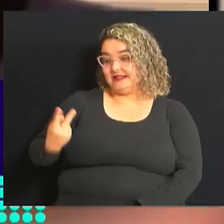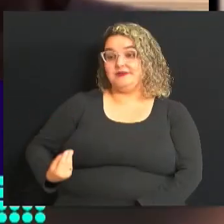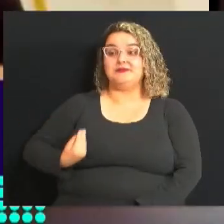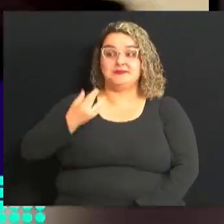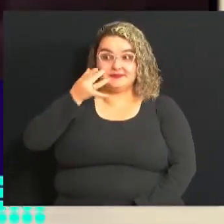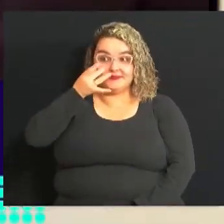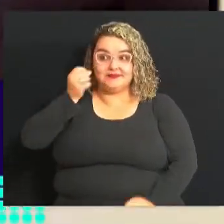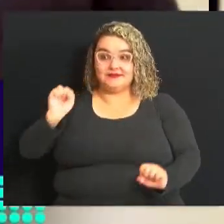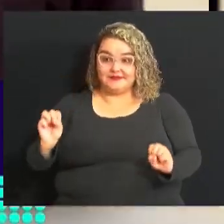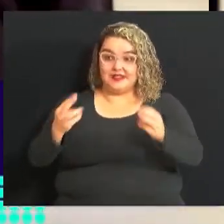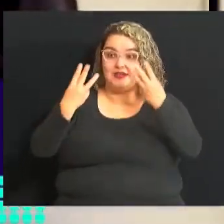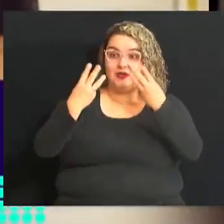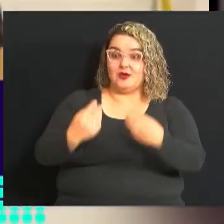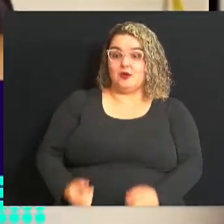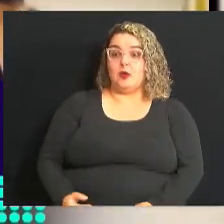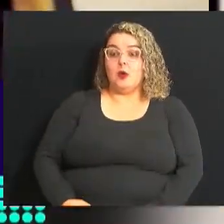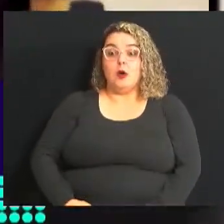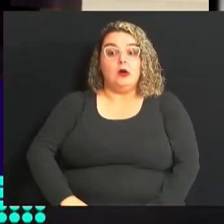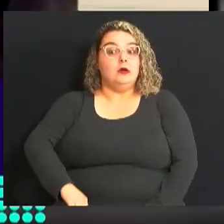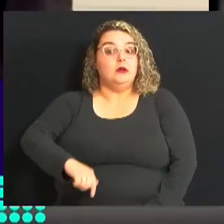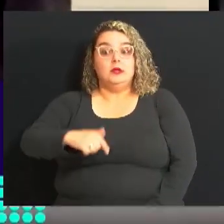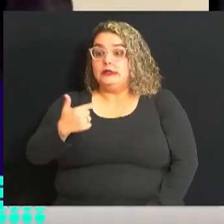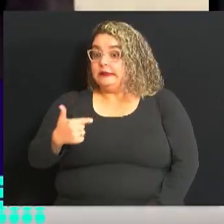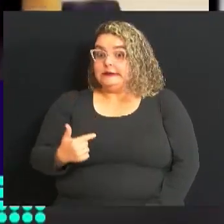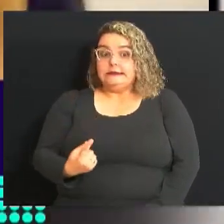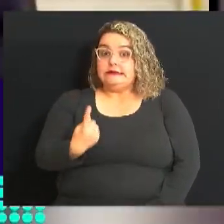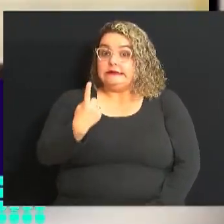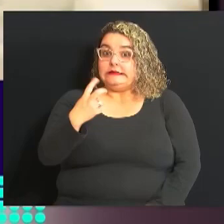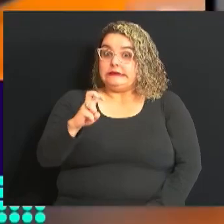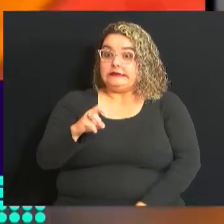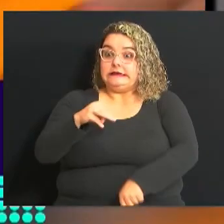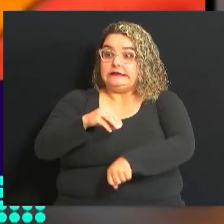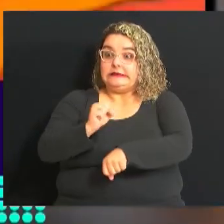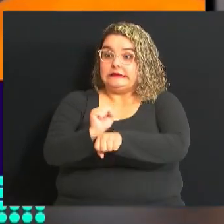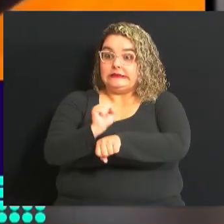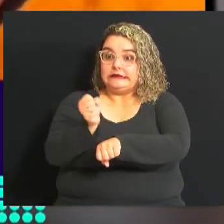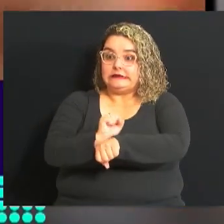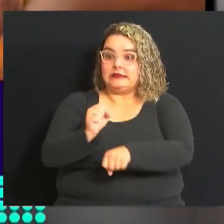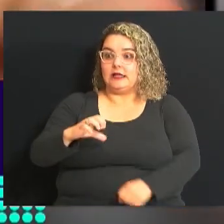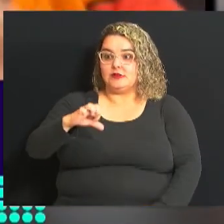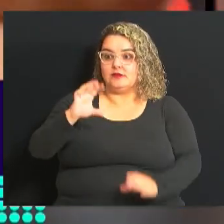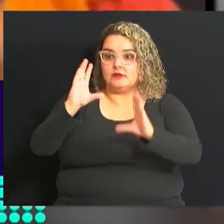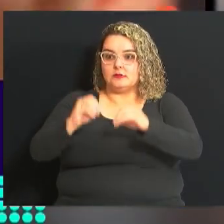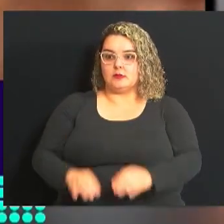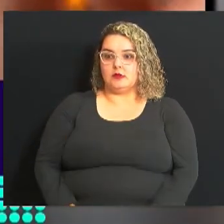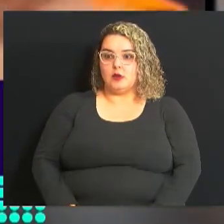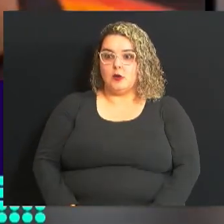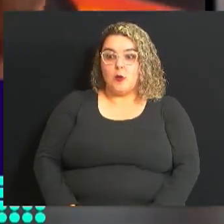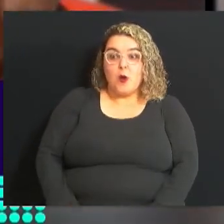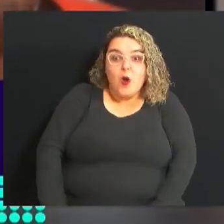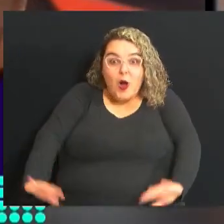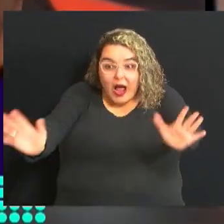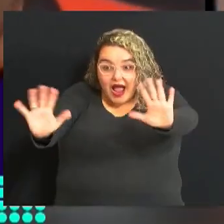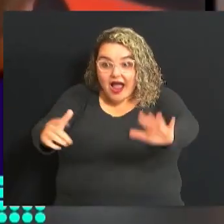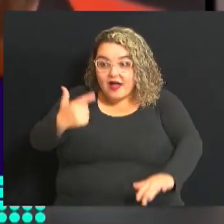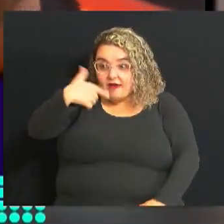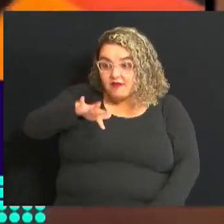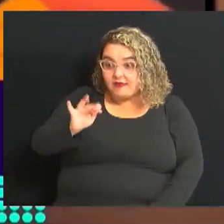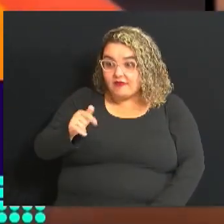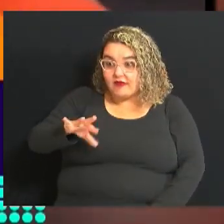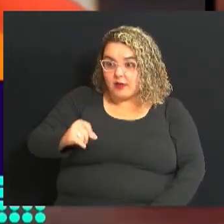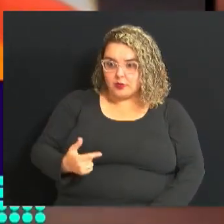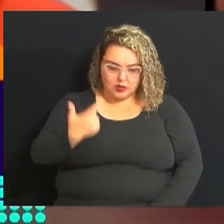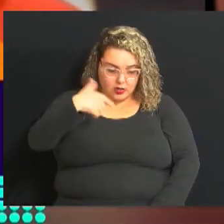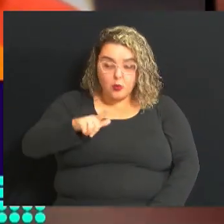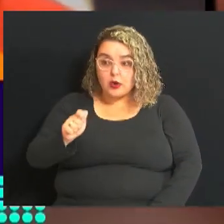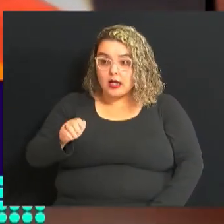show, o que não cabe em 15 segundos, às 9 da noite. Fala galera, eu sou o Fábio Freire e eu sou o Gabriel Manetti